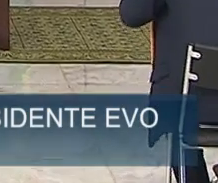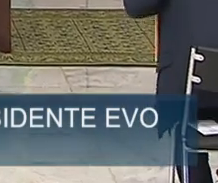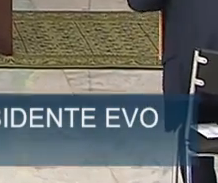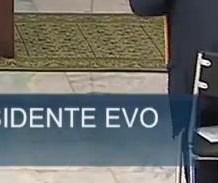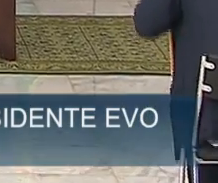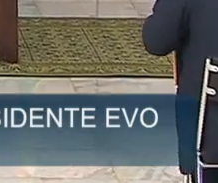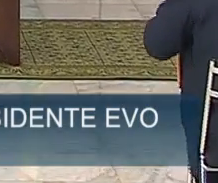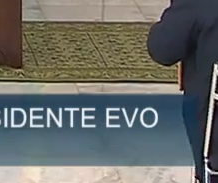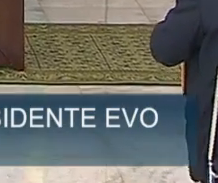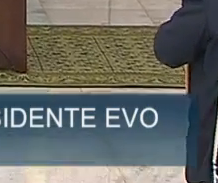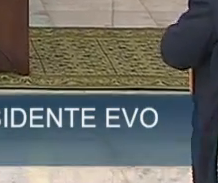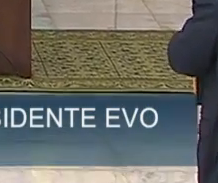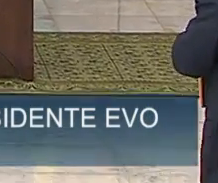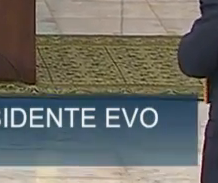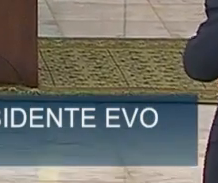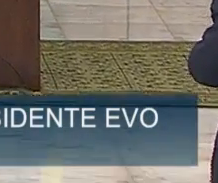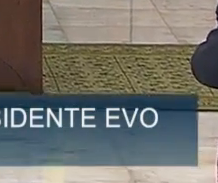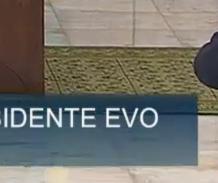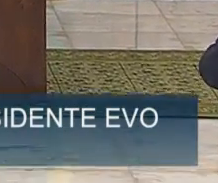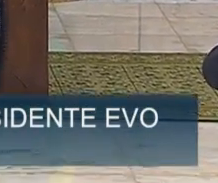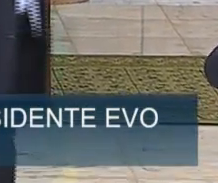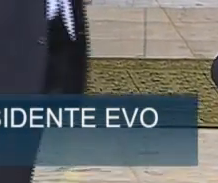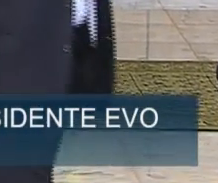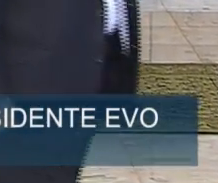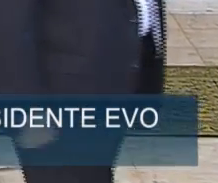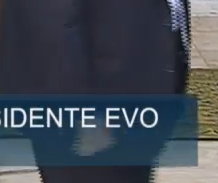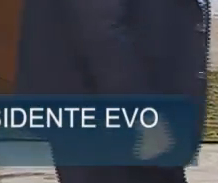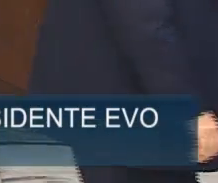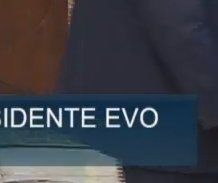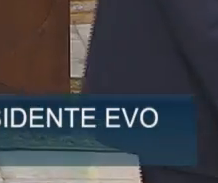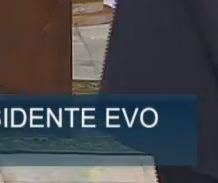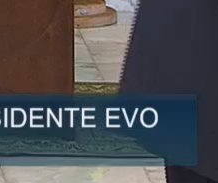concedem declaração à imprensa. Vamos acompanhar.